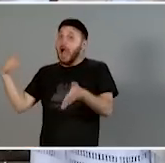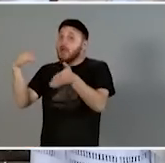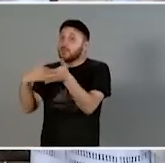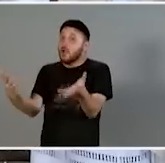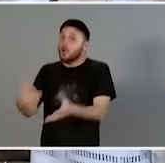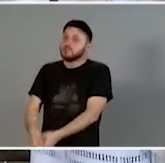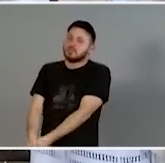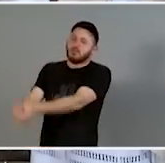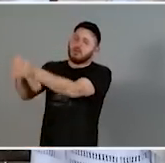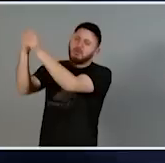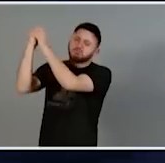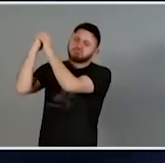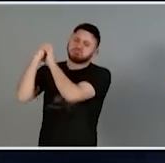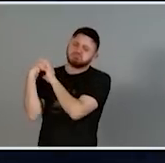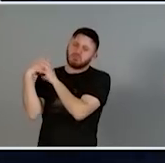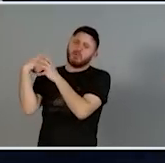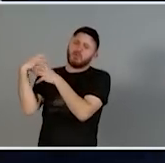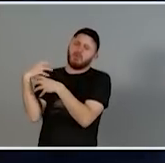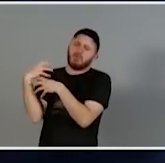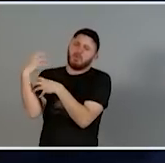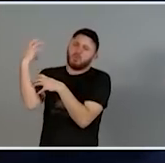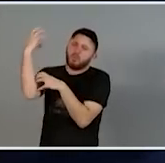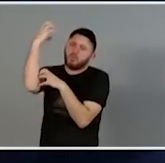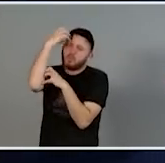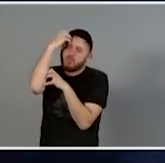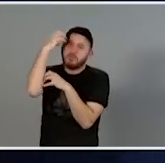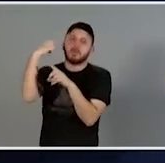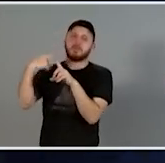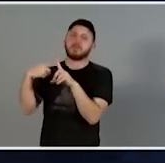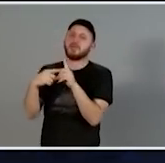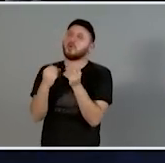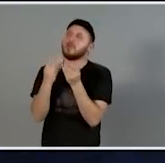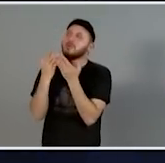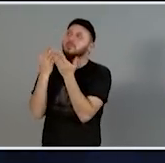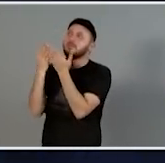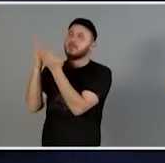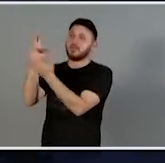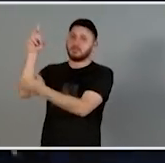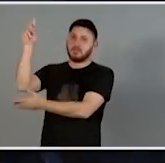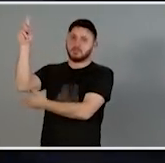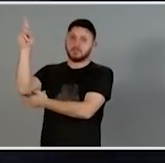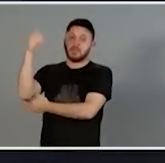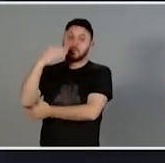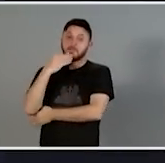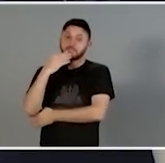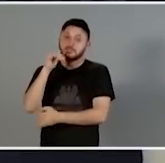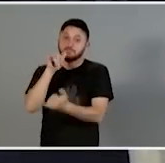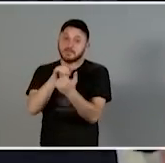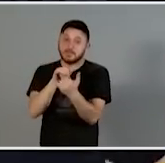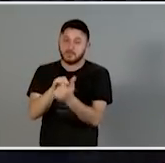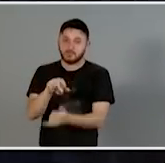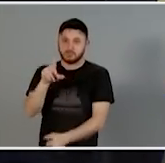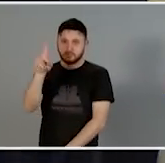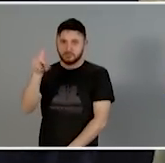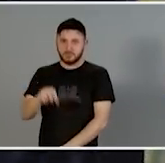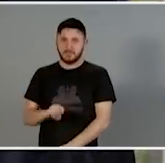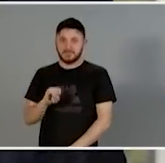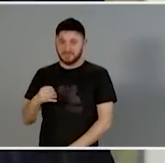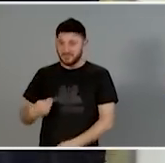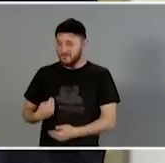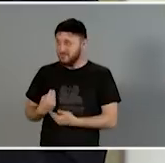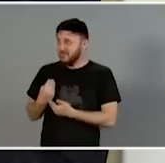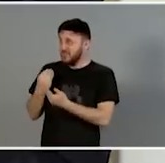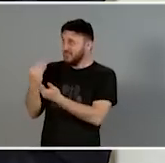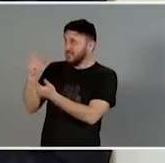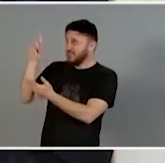pesou muito, mas eu pude entregar esse fardo. E foi ali que eu entendi que se eu não entregar minha vida para Deus, ela